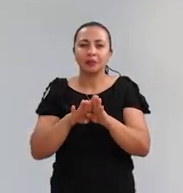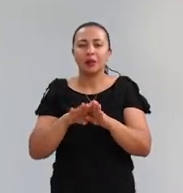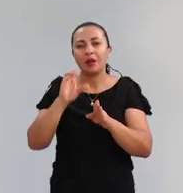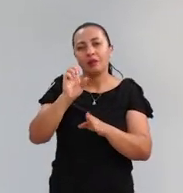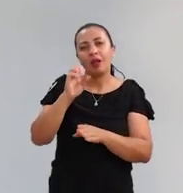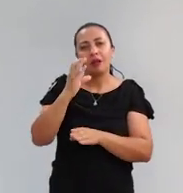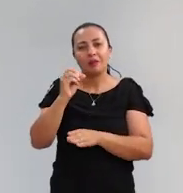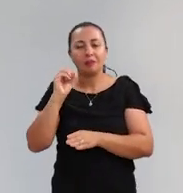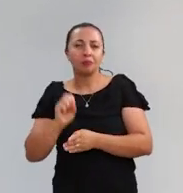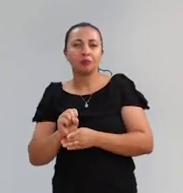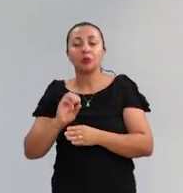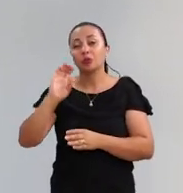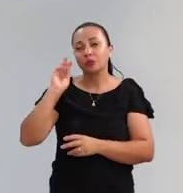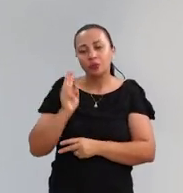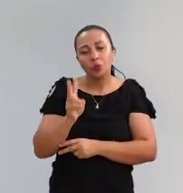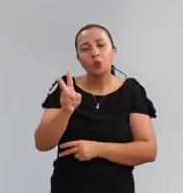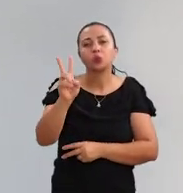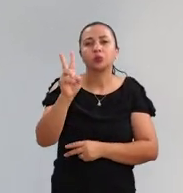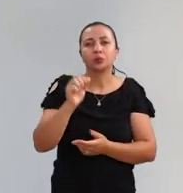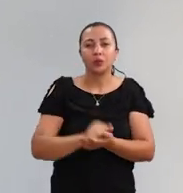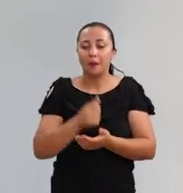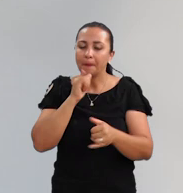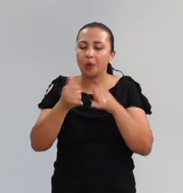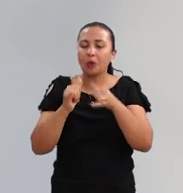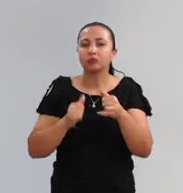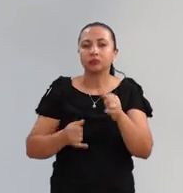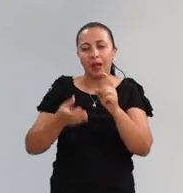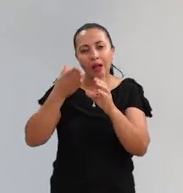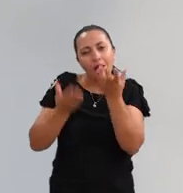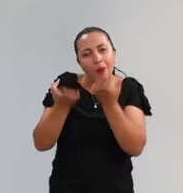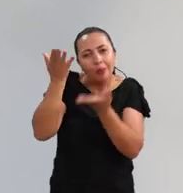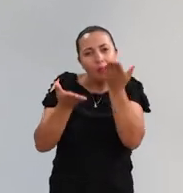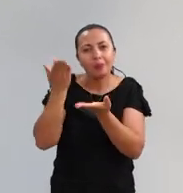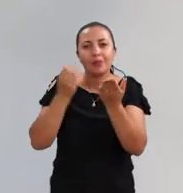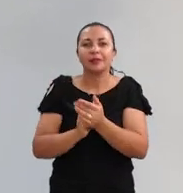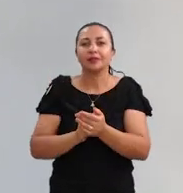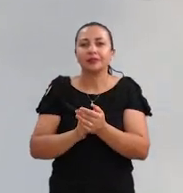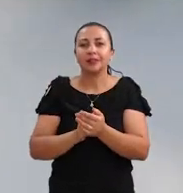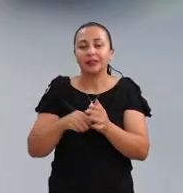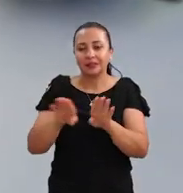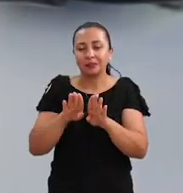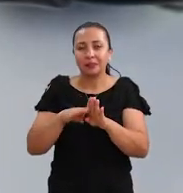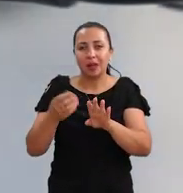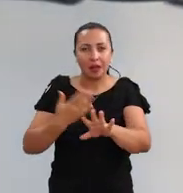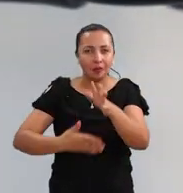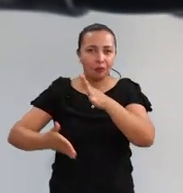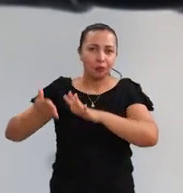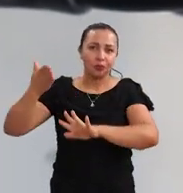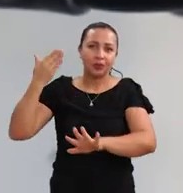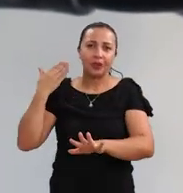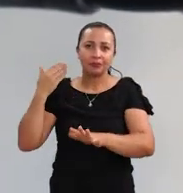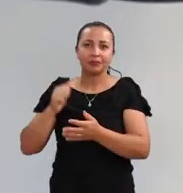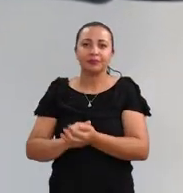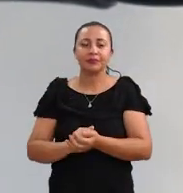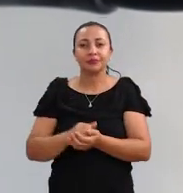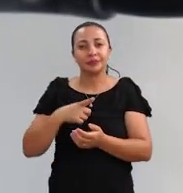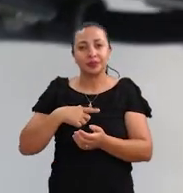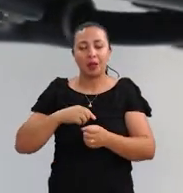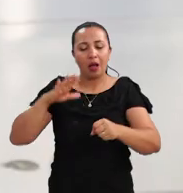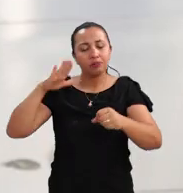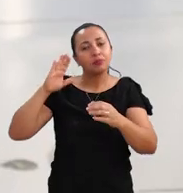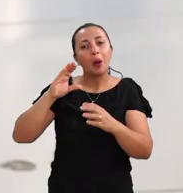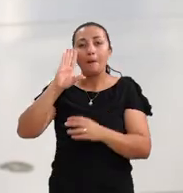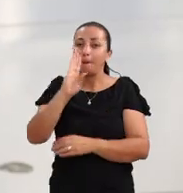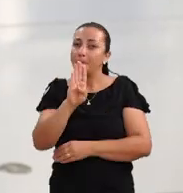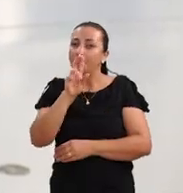modo eco de funcionamento para economia de energia, um botão para selecionar a ré e também, claro, uma